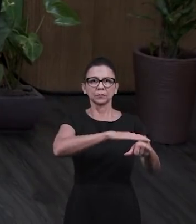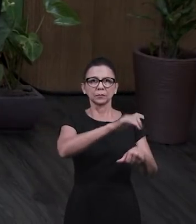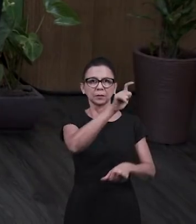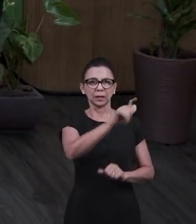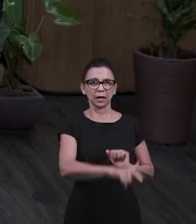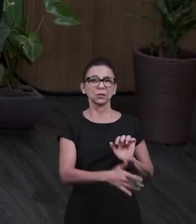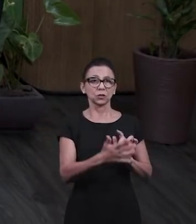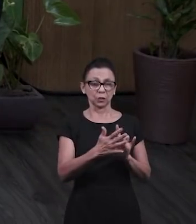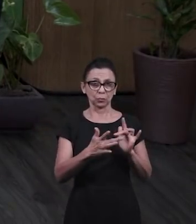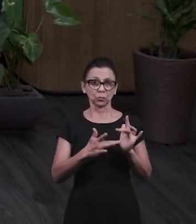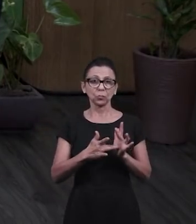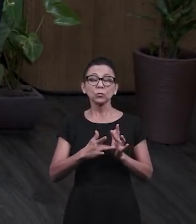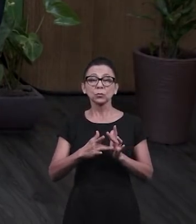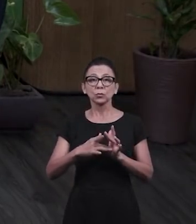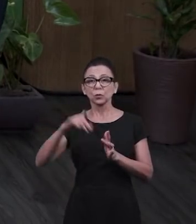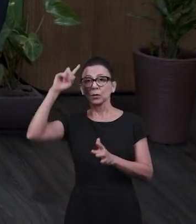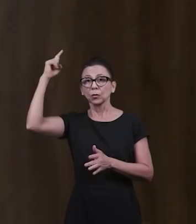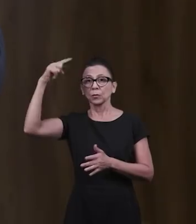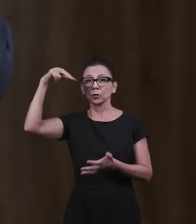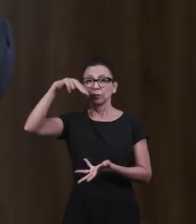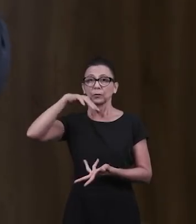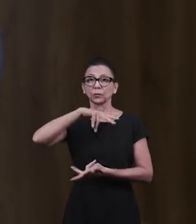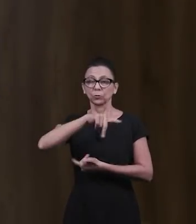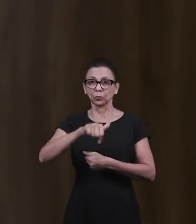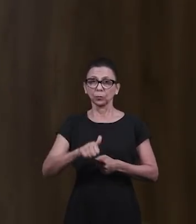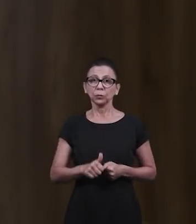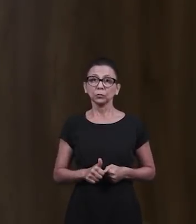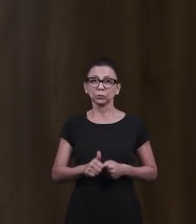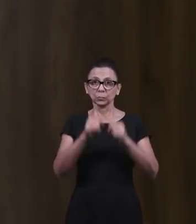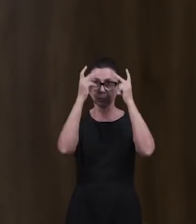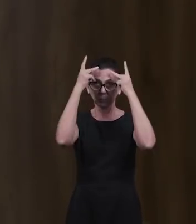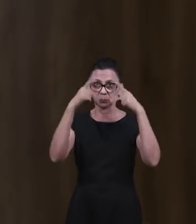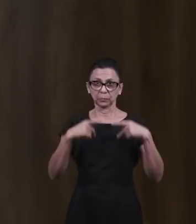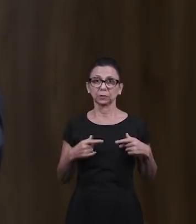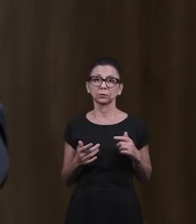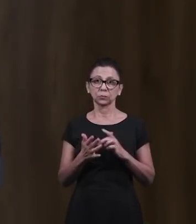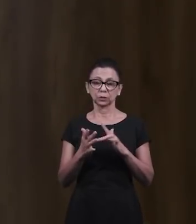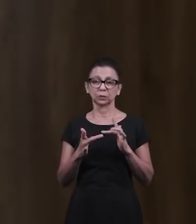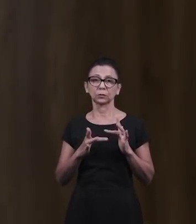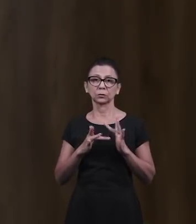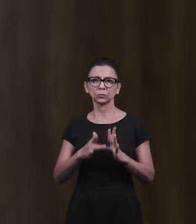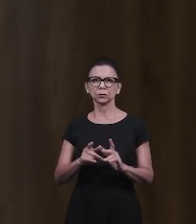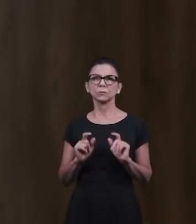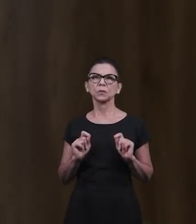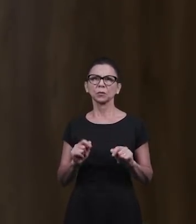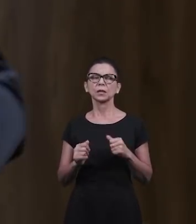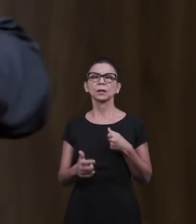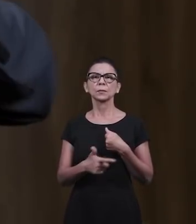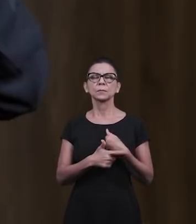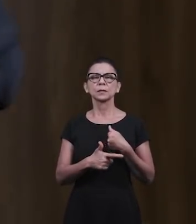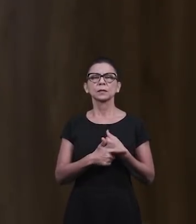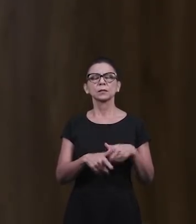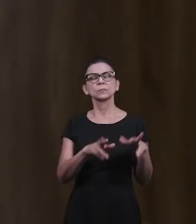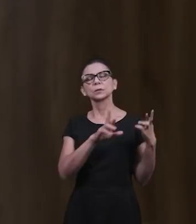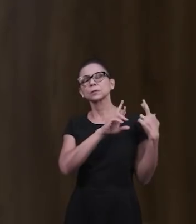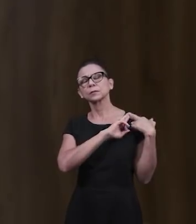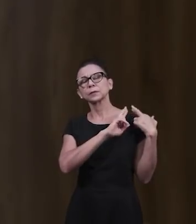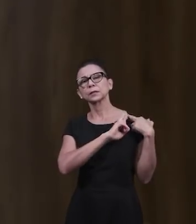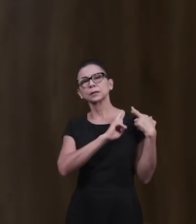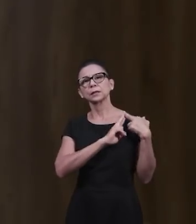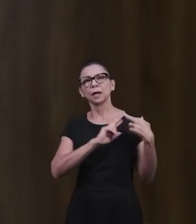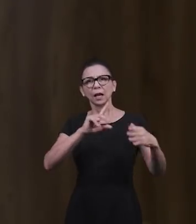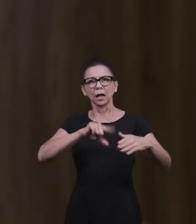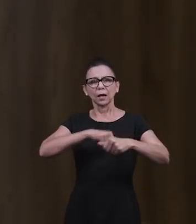ao mundo, a missão foi o quê? Lançar a semente, pregar a palavra, deixar o evangelho,